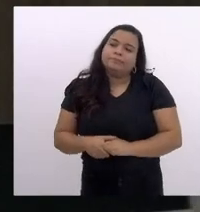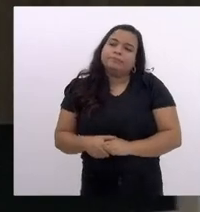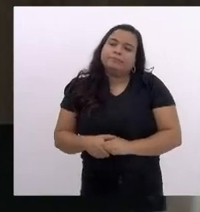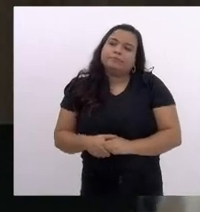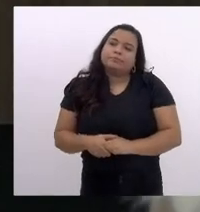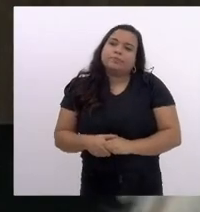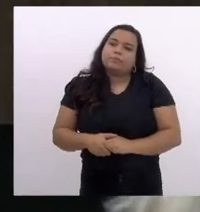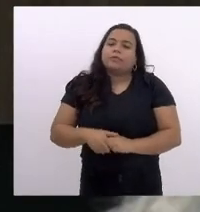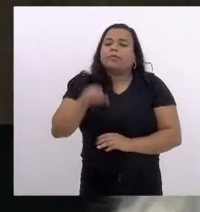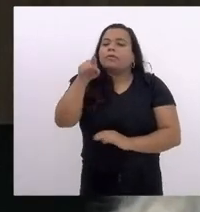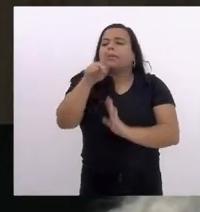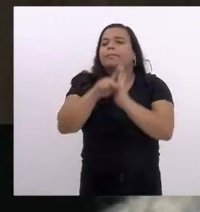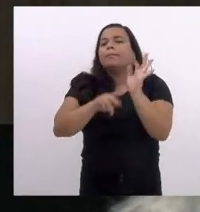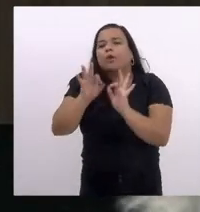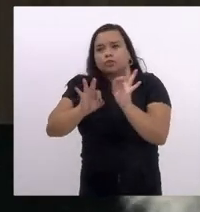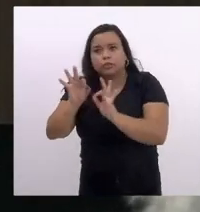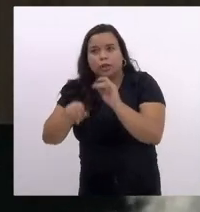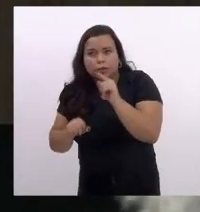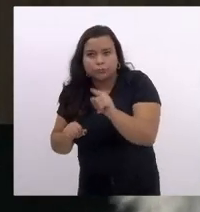Este projeto,